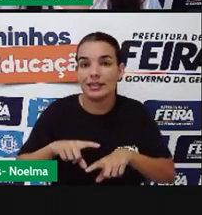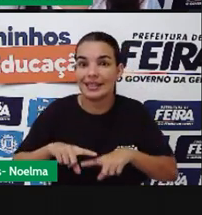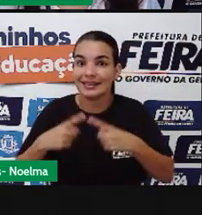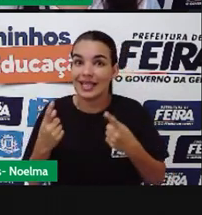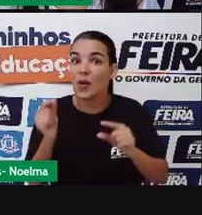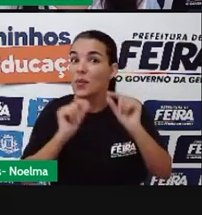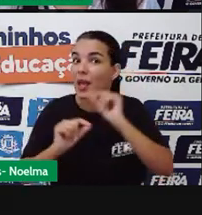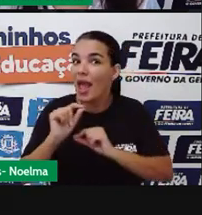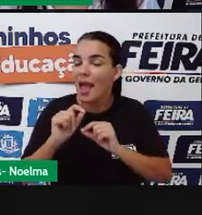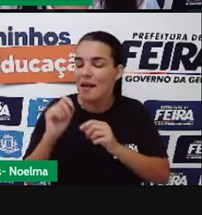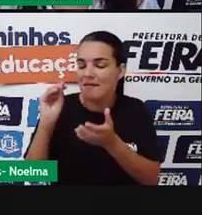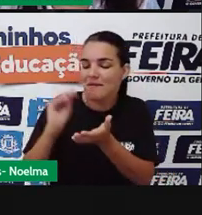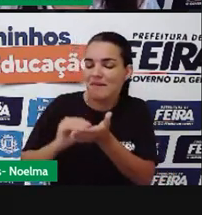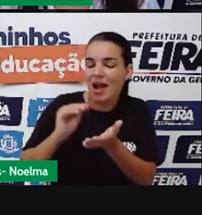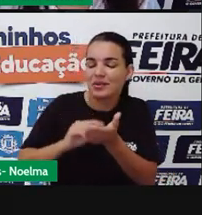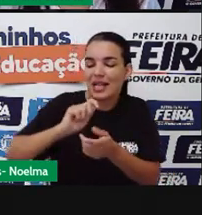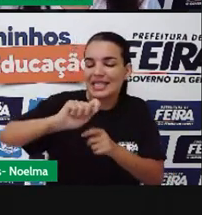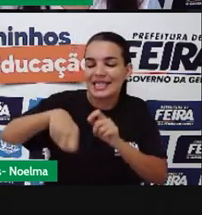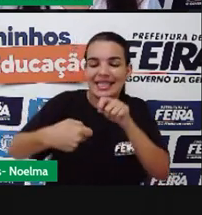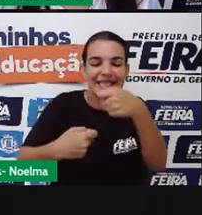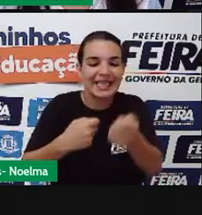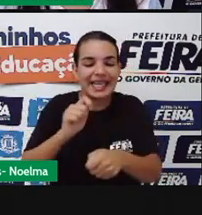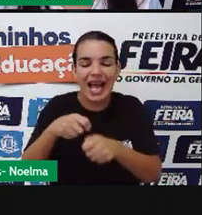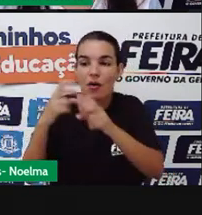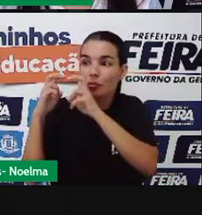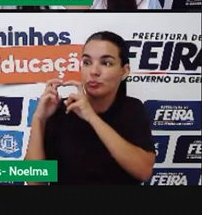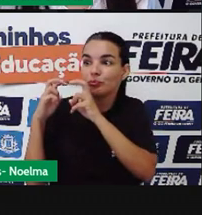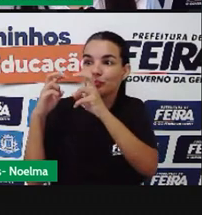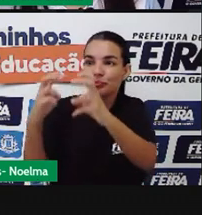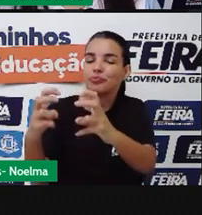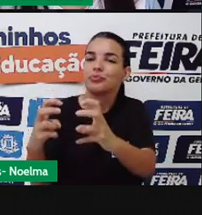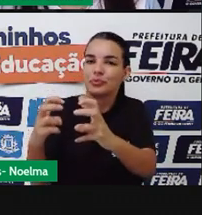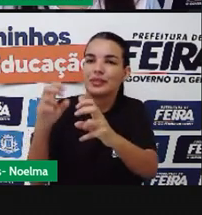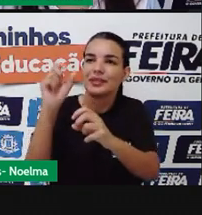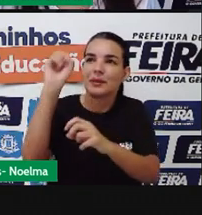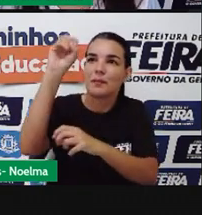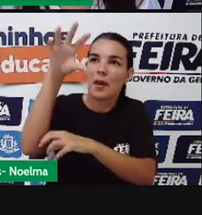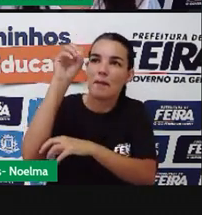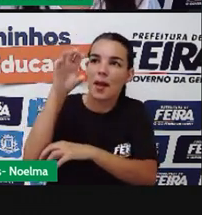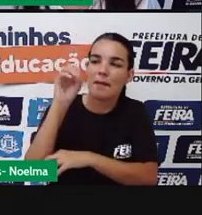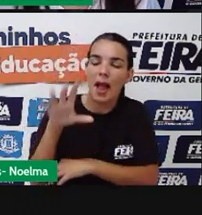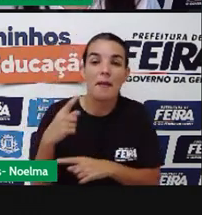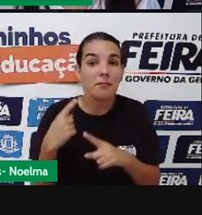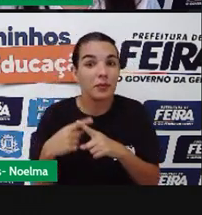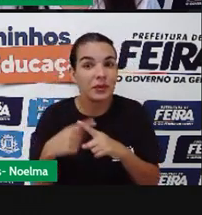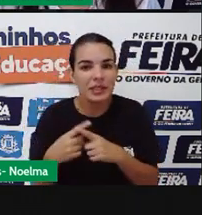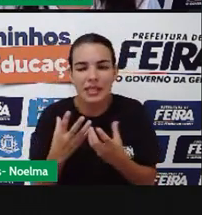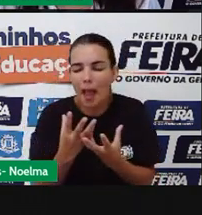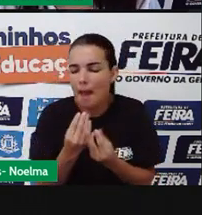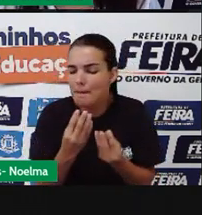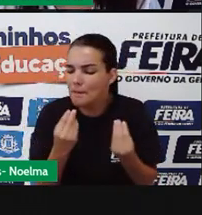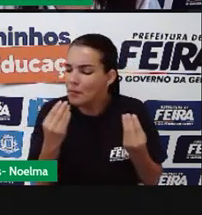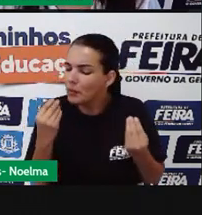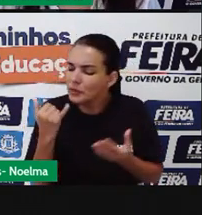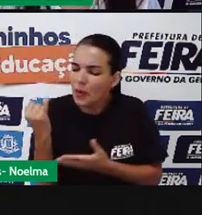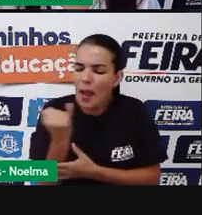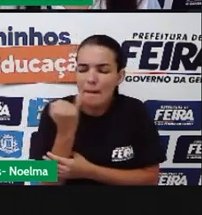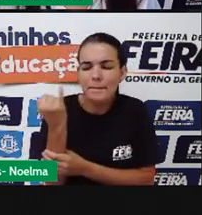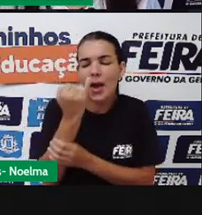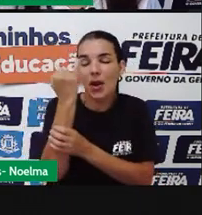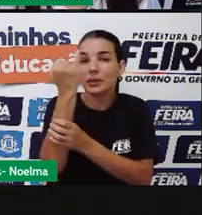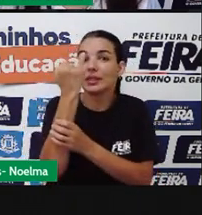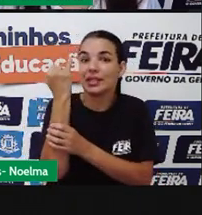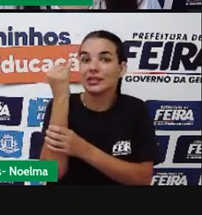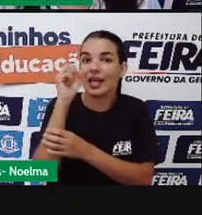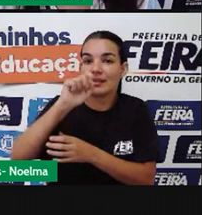Está faltando o quê? Os sinais de trânsito, né? Por isso que os sinais de trânsito são muito, muito